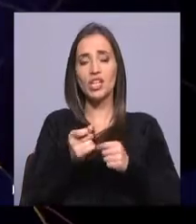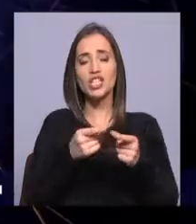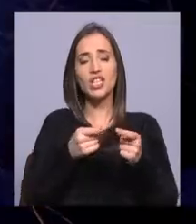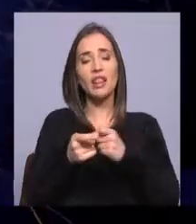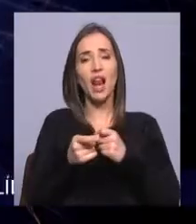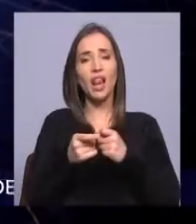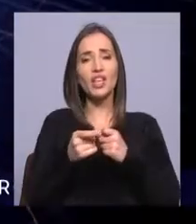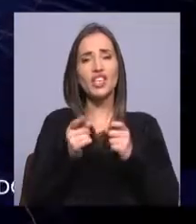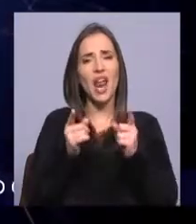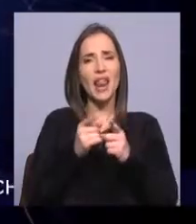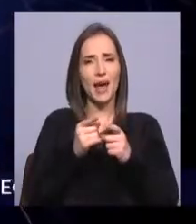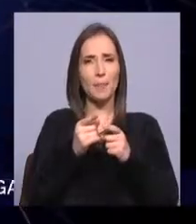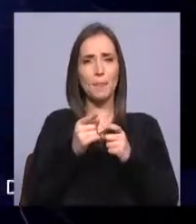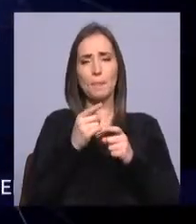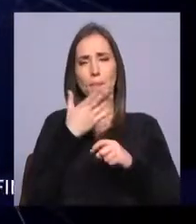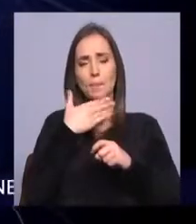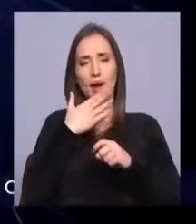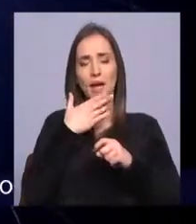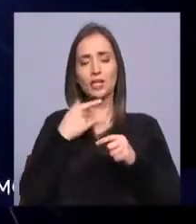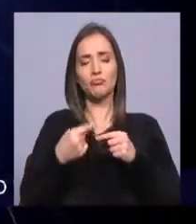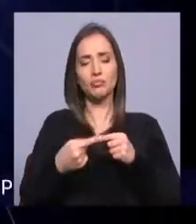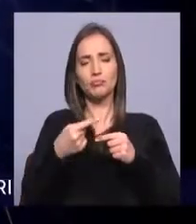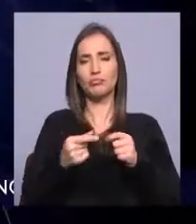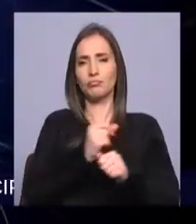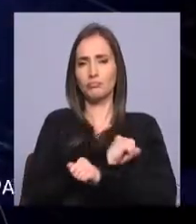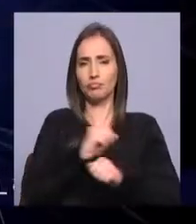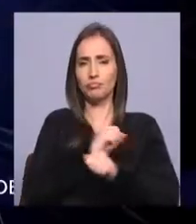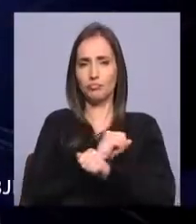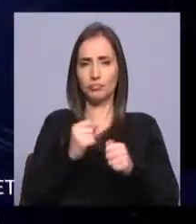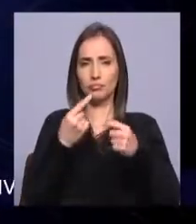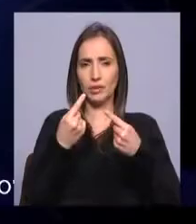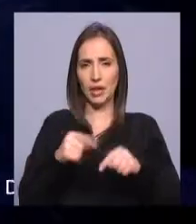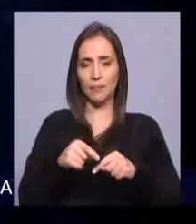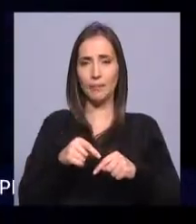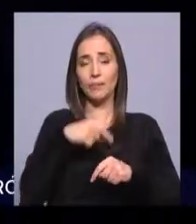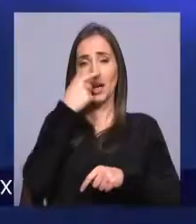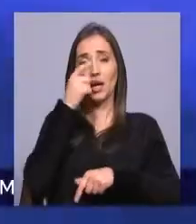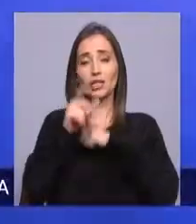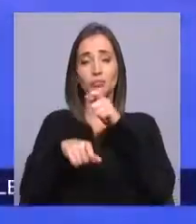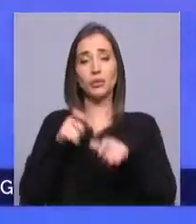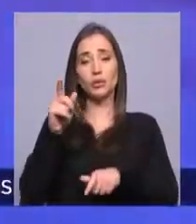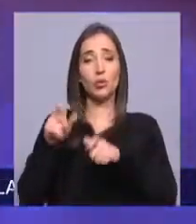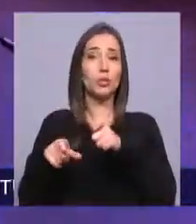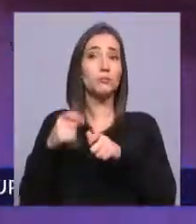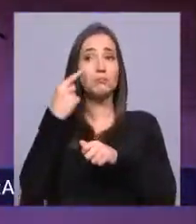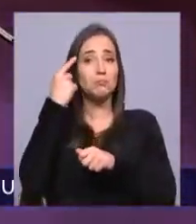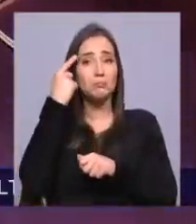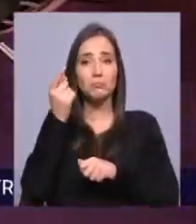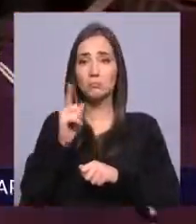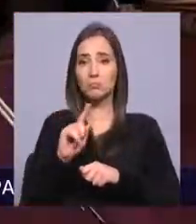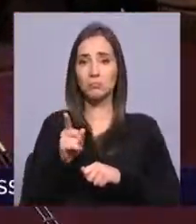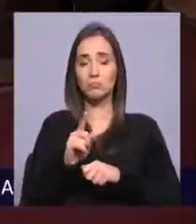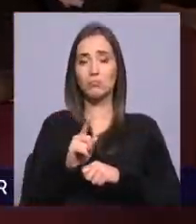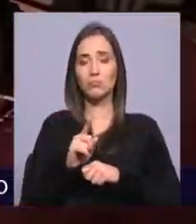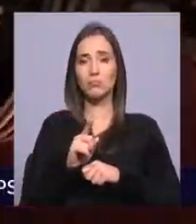que periodicamente têm estas explosões à superfície. O que os astrónomos não estavam à espera, Daniel, era de encontrar